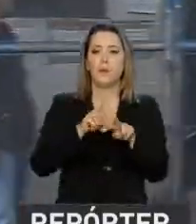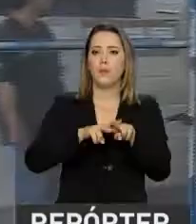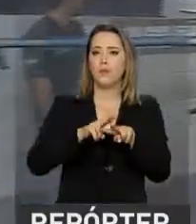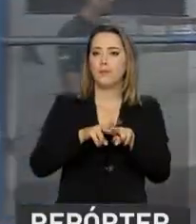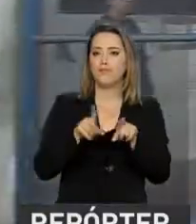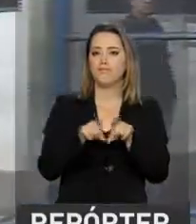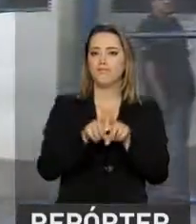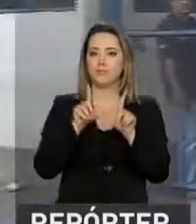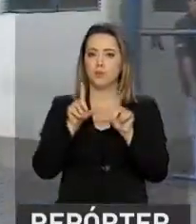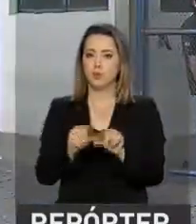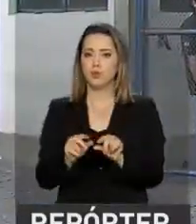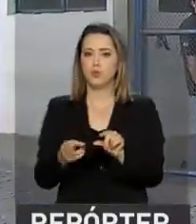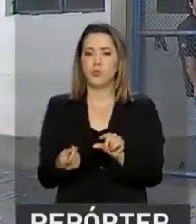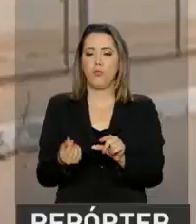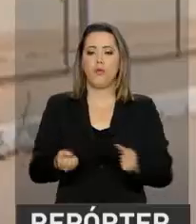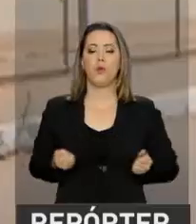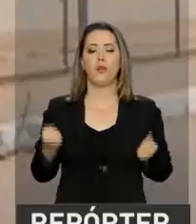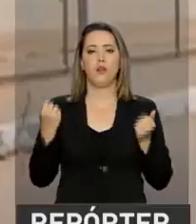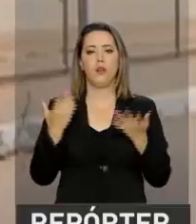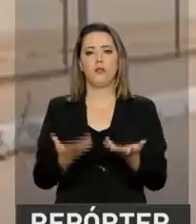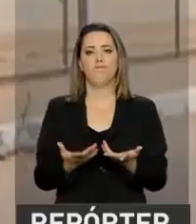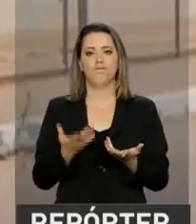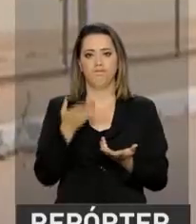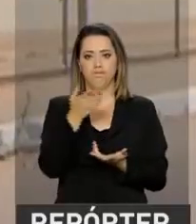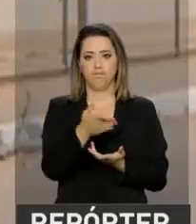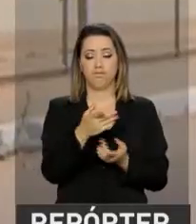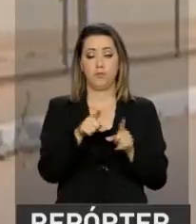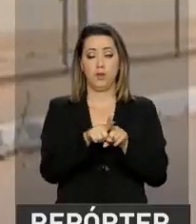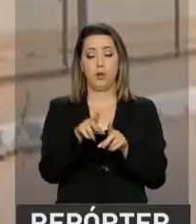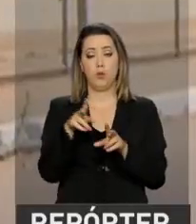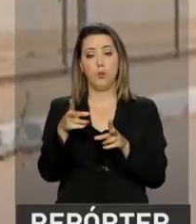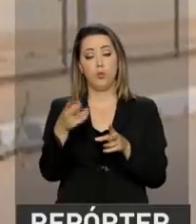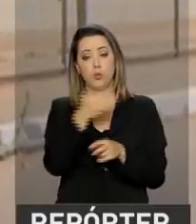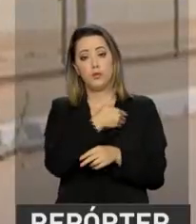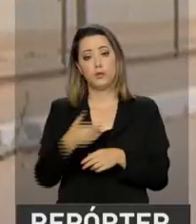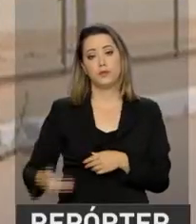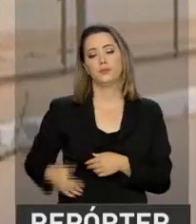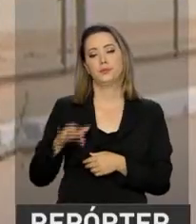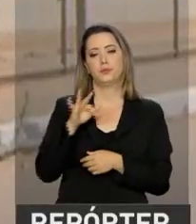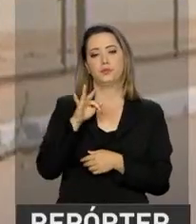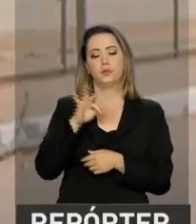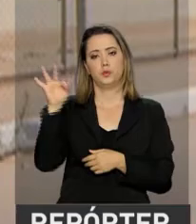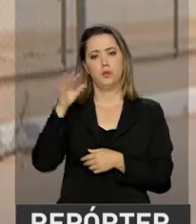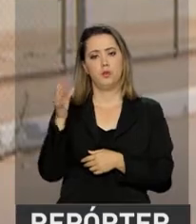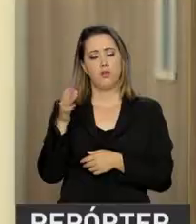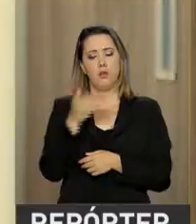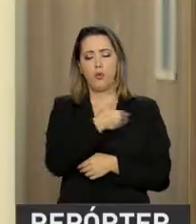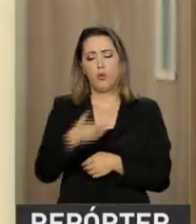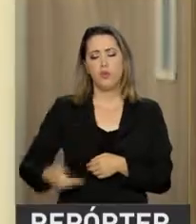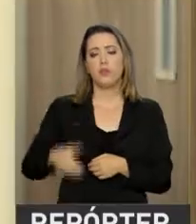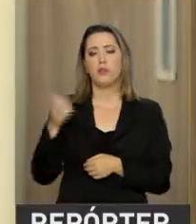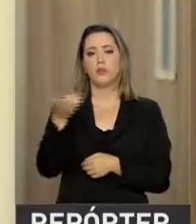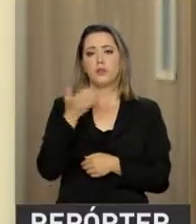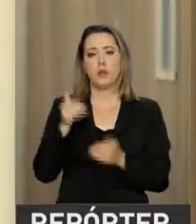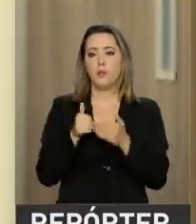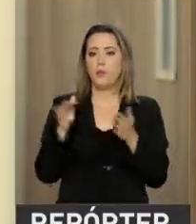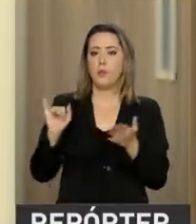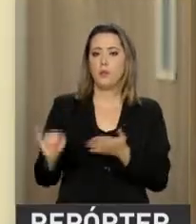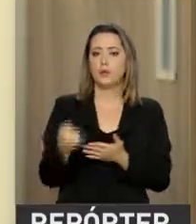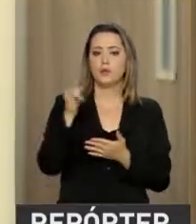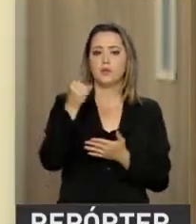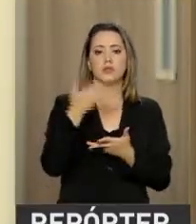também os custos com o sistema prisional. A expectativa do governo é que as oportunidades para detentos aumentem. É o trabalho que